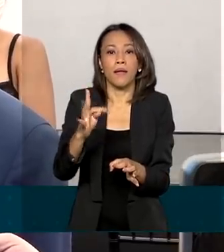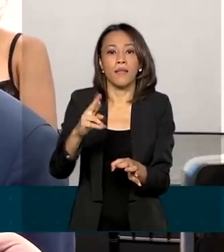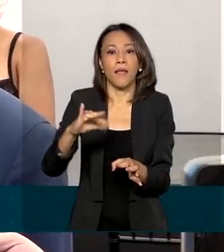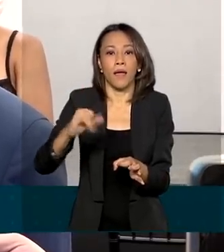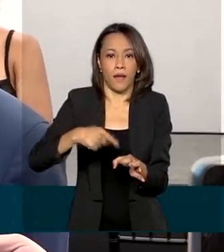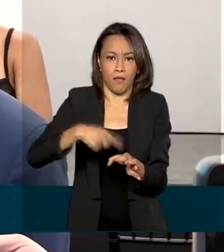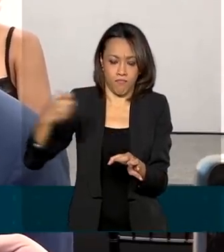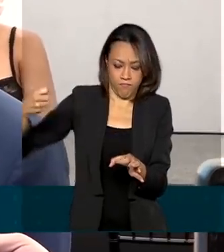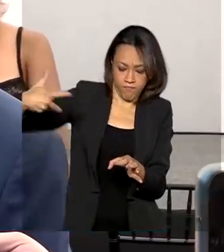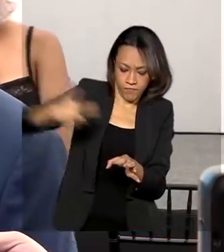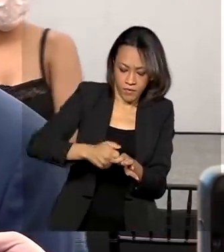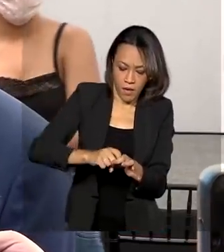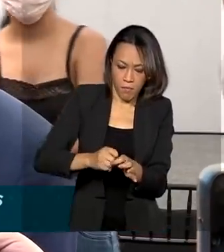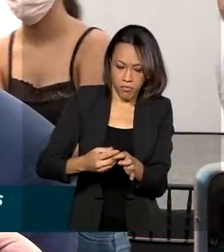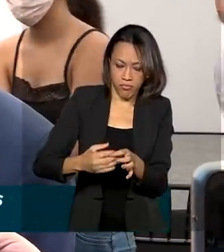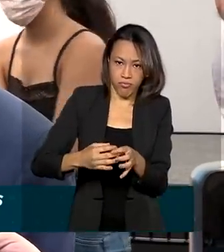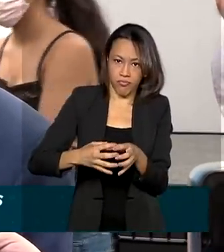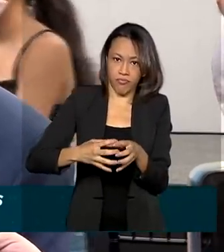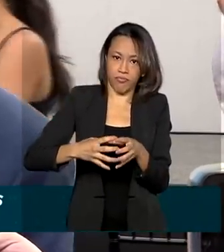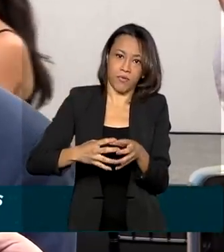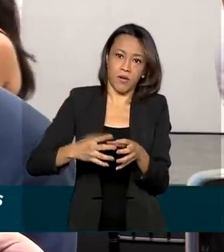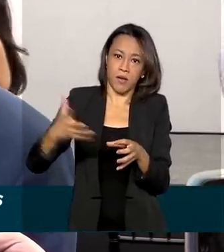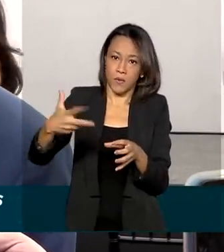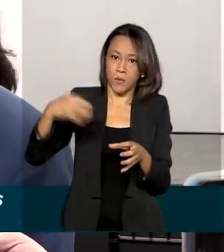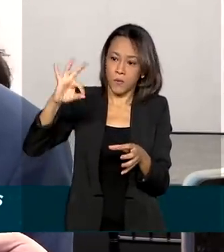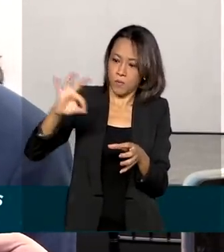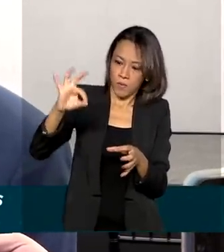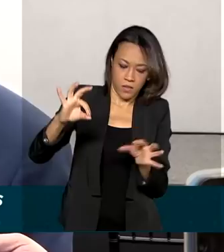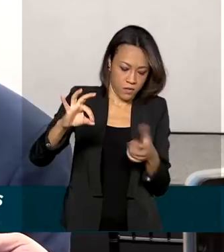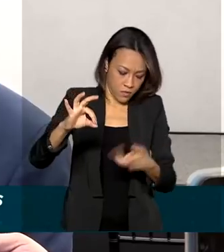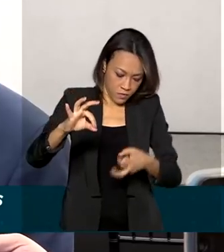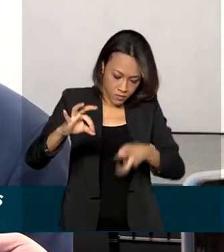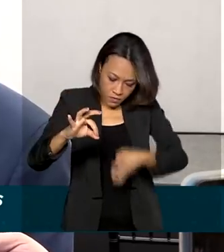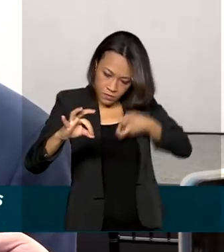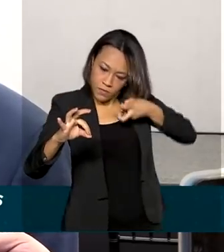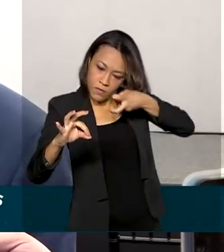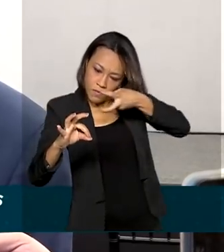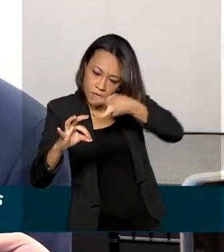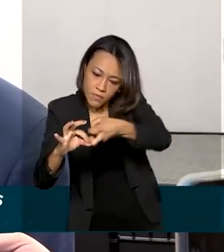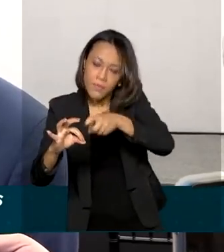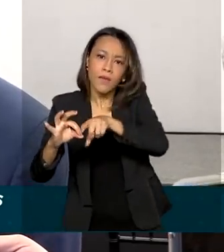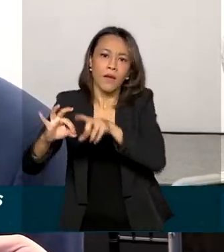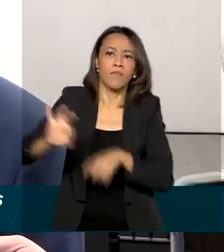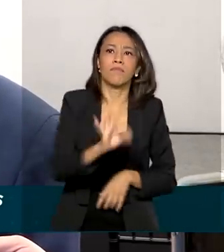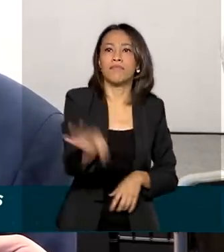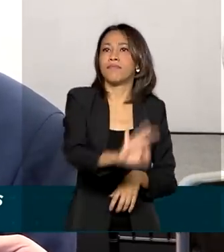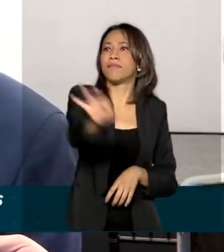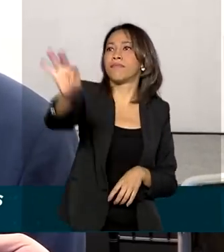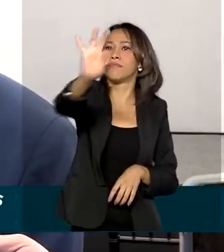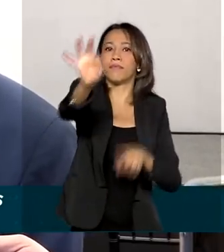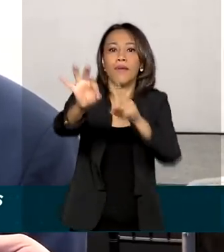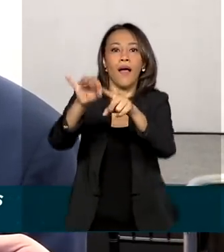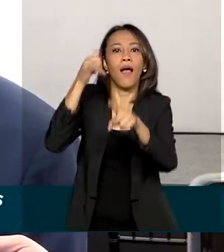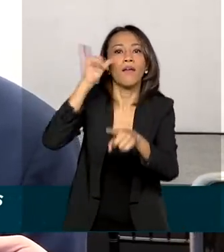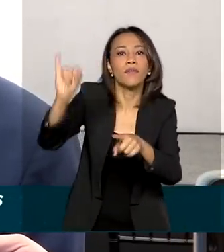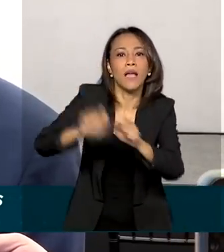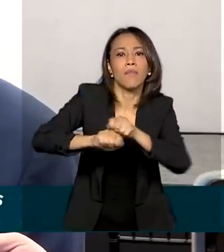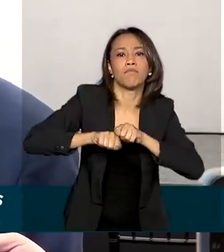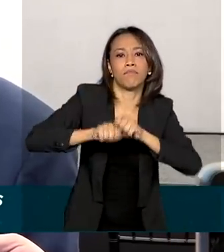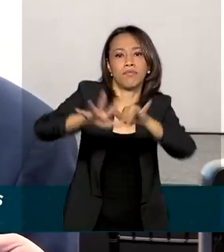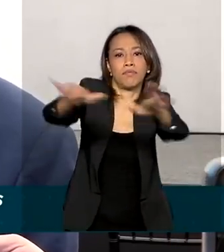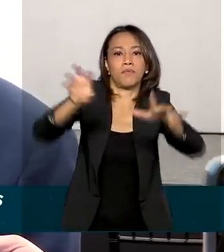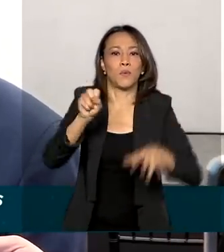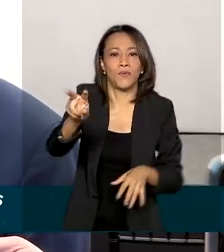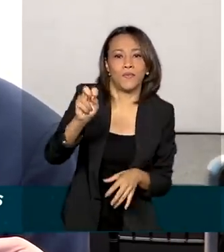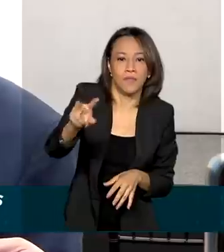Ele utiliza recursos daquela célula para poder se replicar. A bactéria, estando ali, ela impede essa replicação do vírus e, com